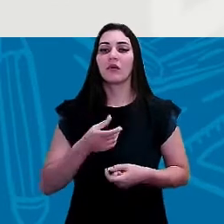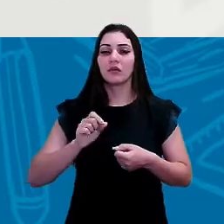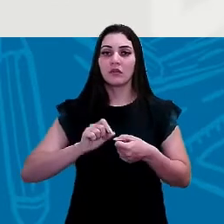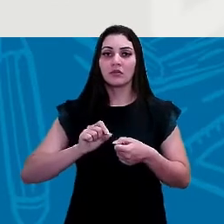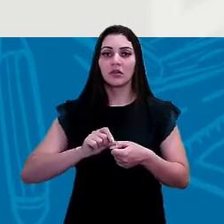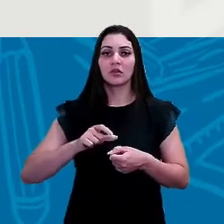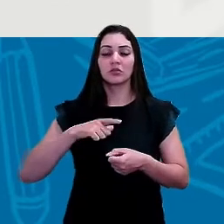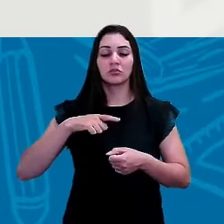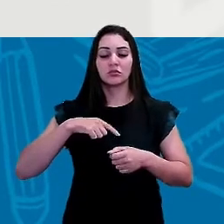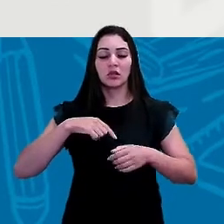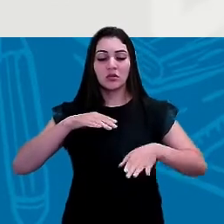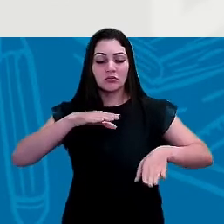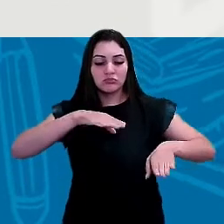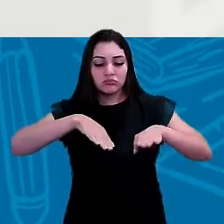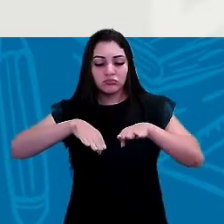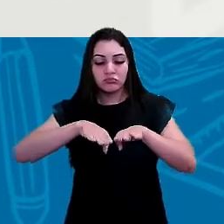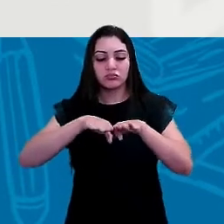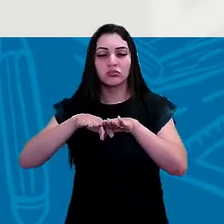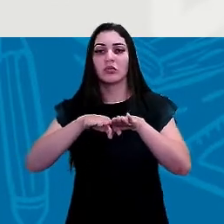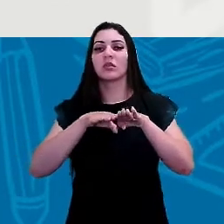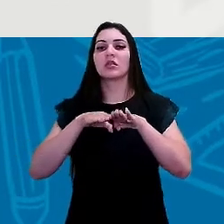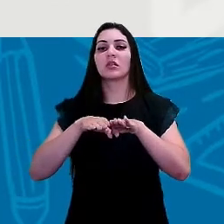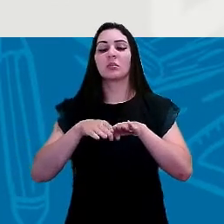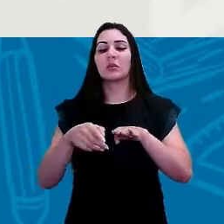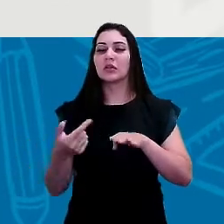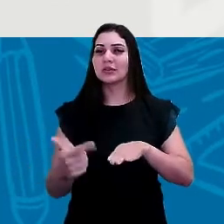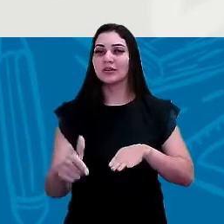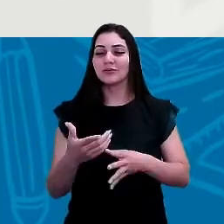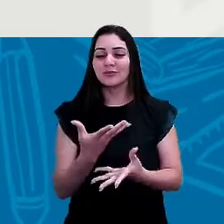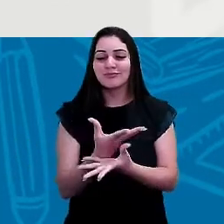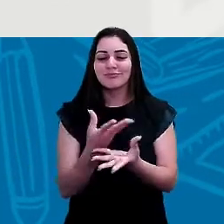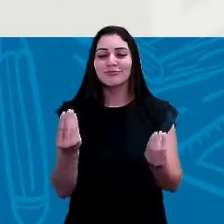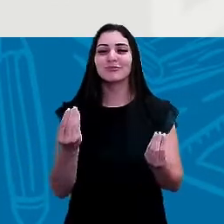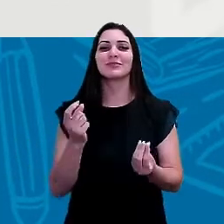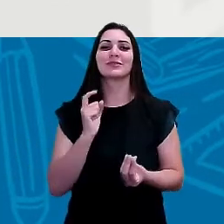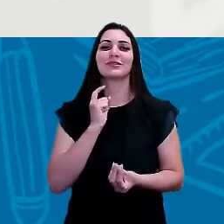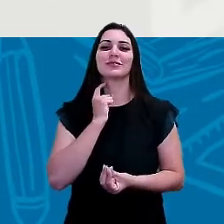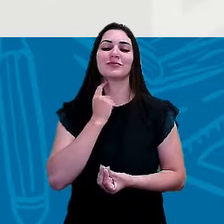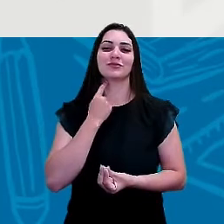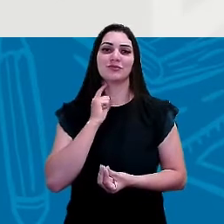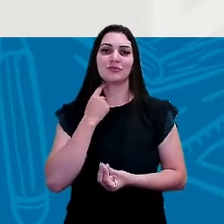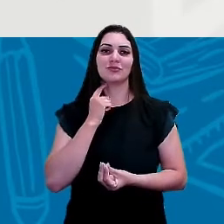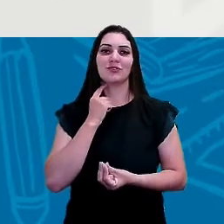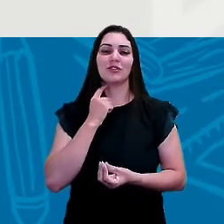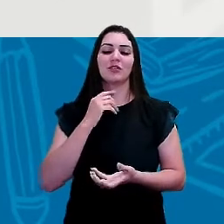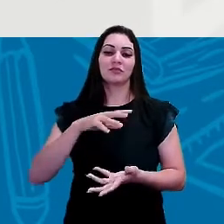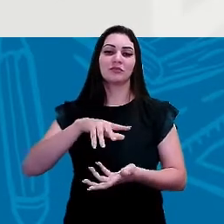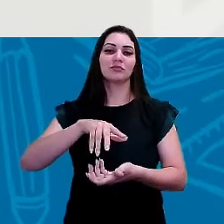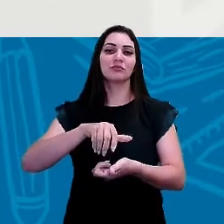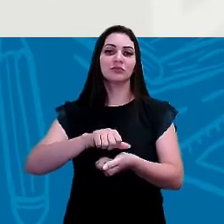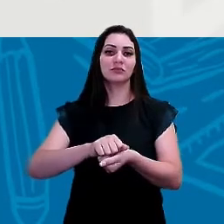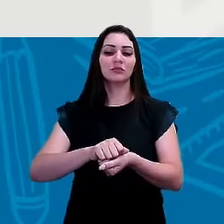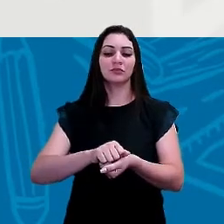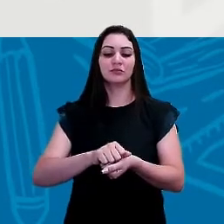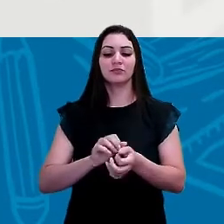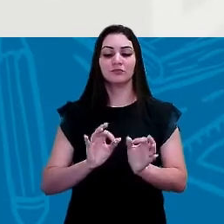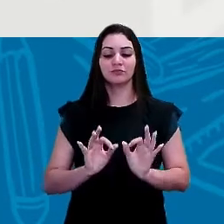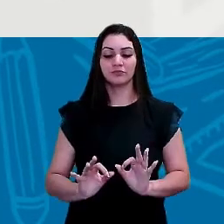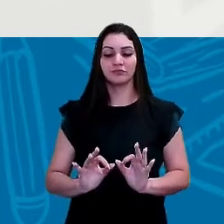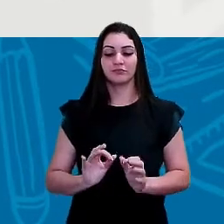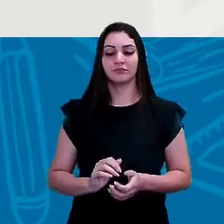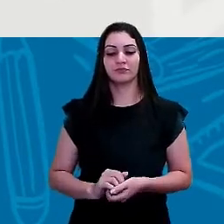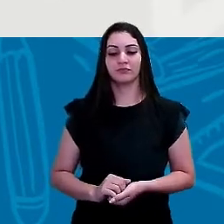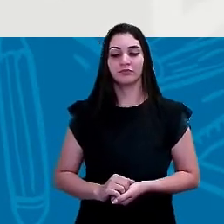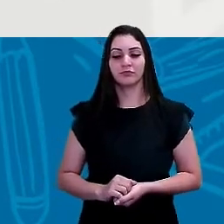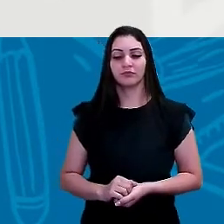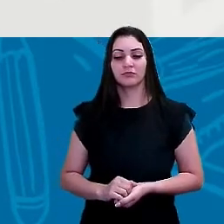que haja um equilíbrio para que não haja tanta poluição da atmosfera, certo?